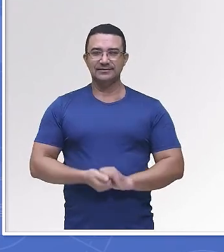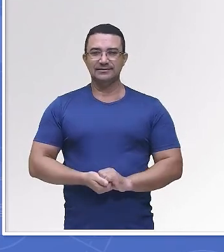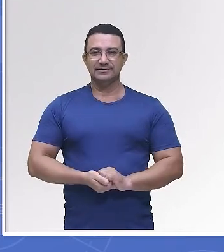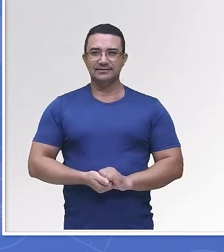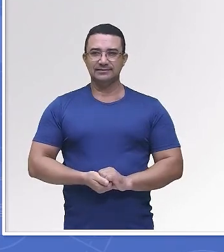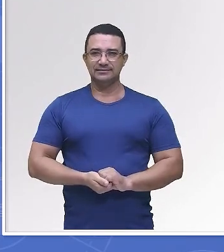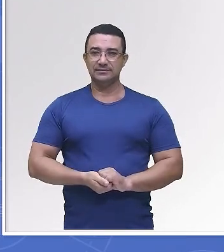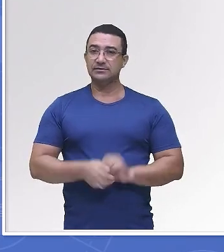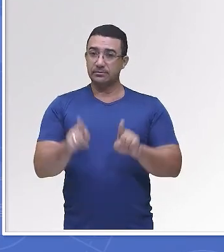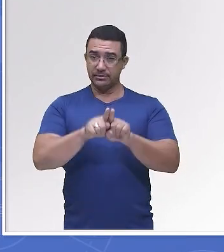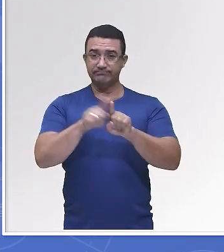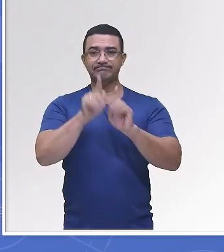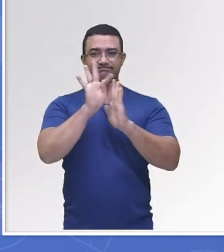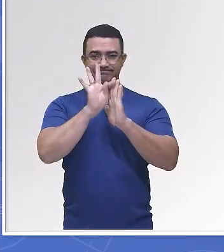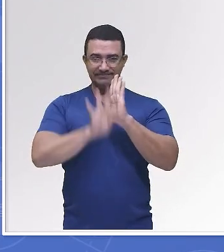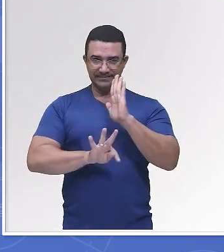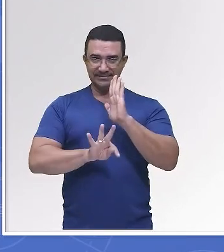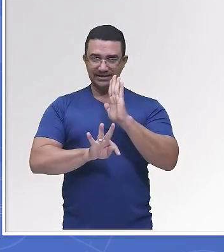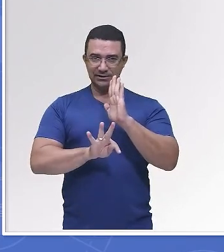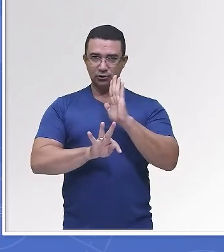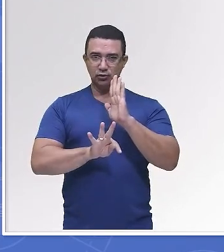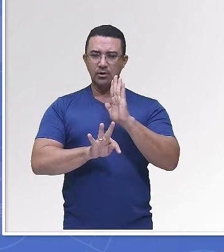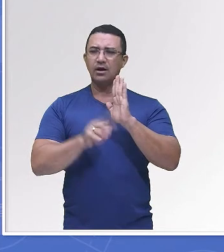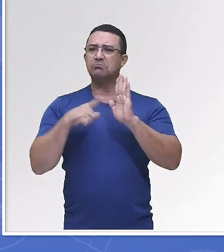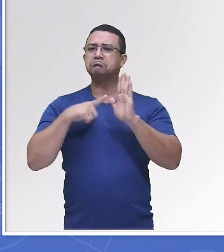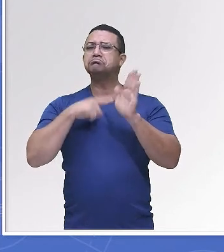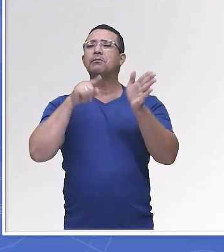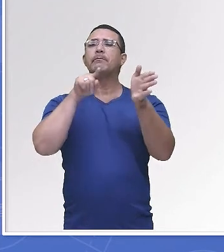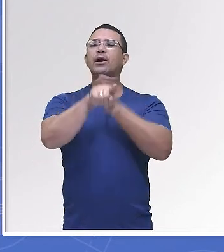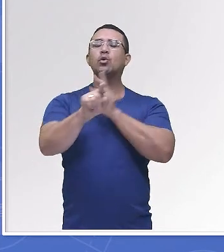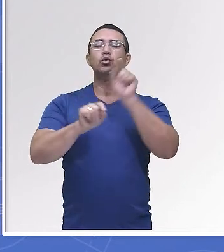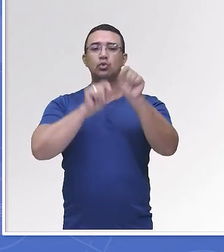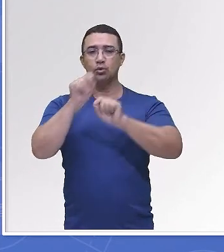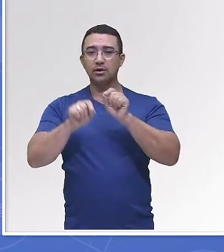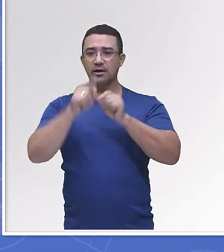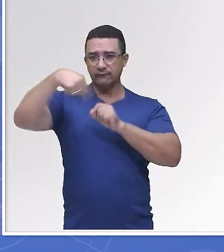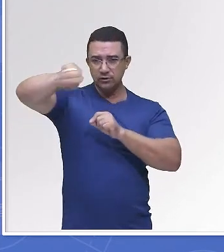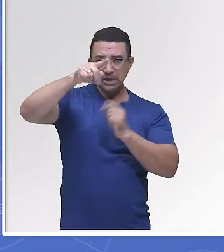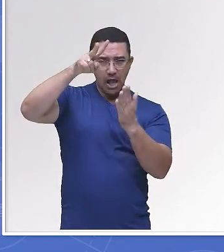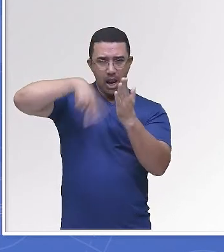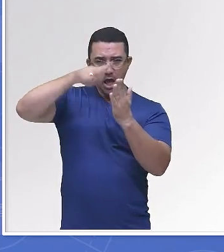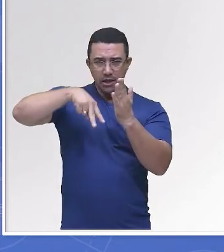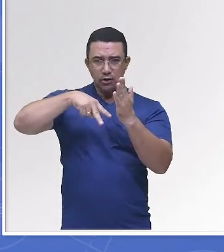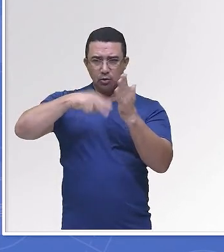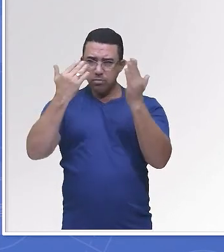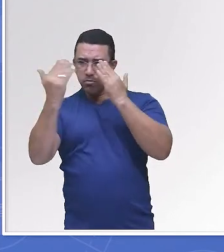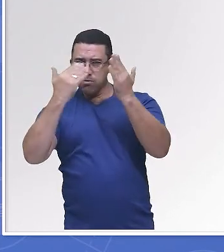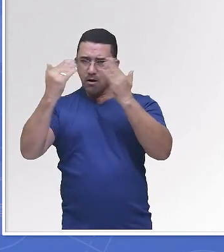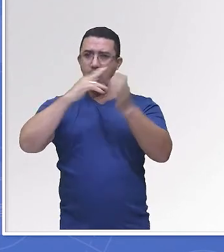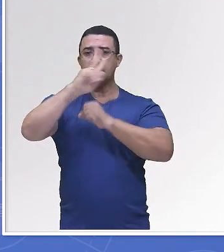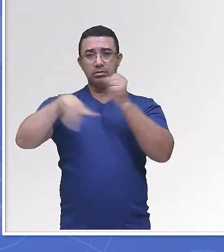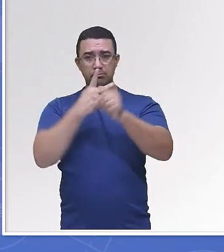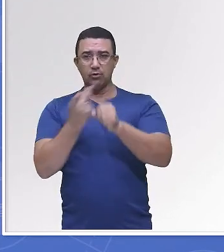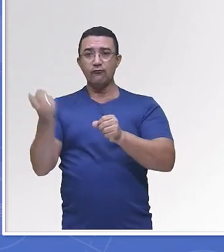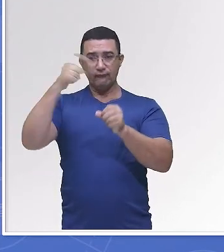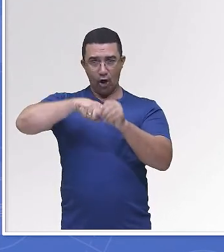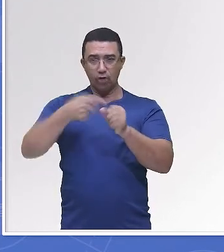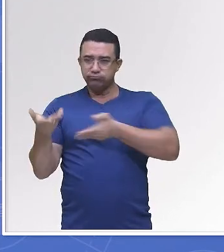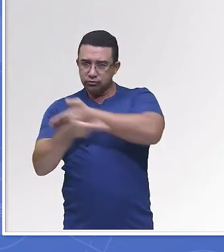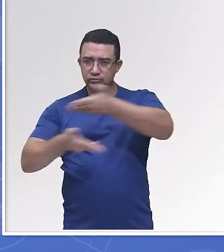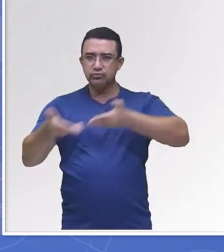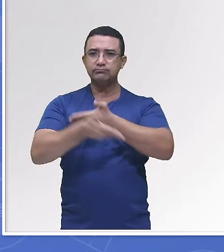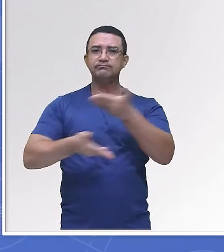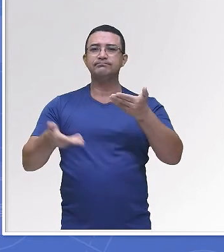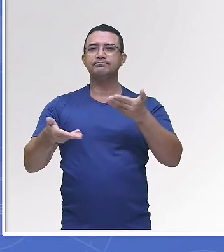vez um texto e sobre ele uma questão. Boa leitura, boa análise, daqui a pouco a gente volta para interagir, tá bom? Até mais!